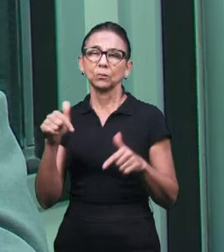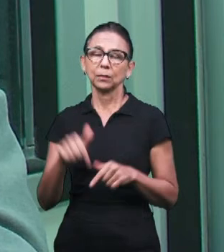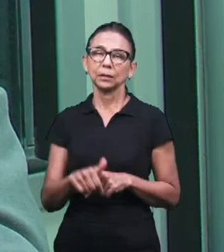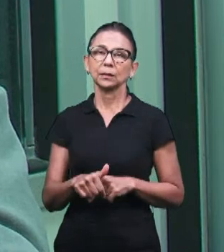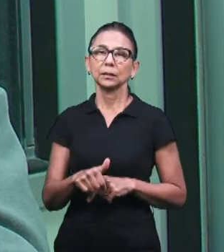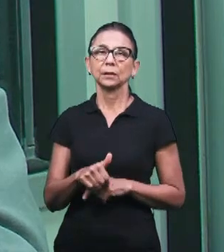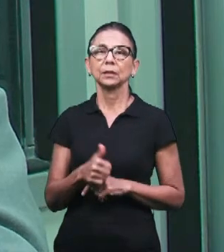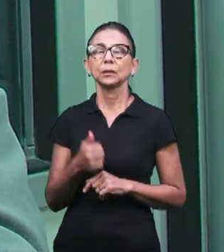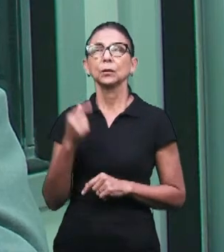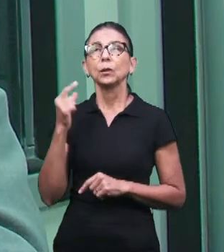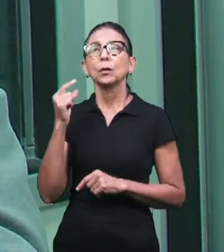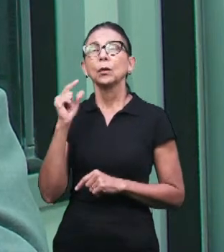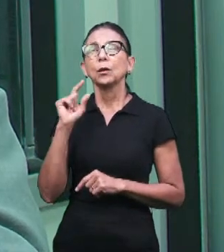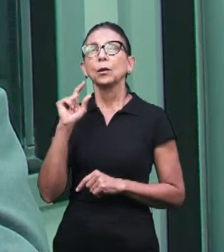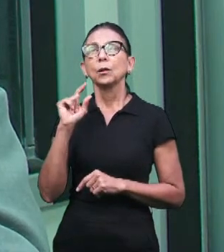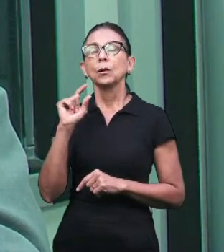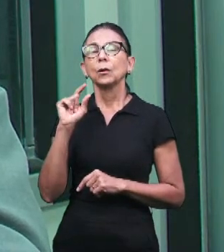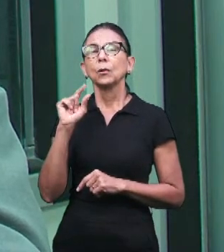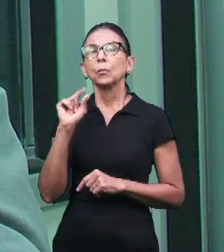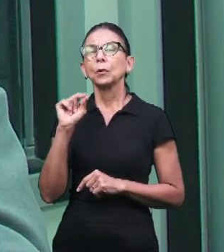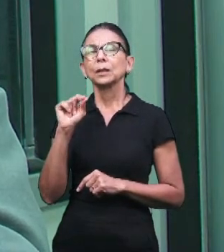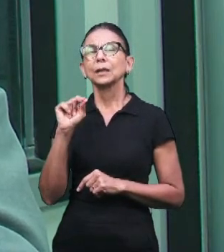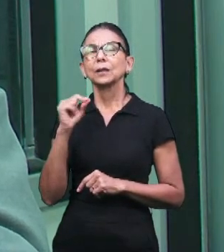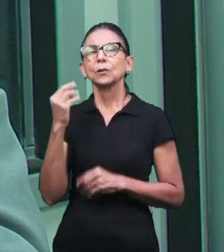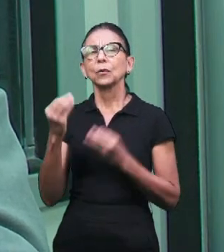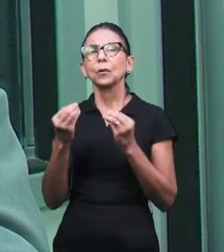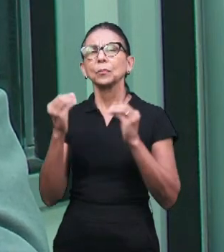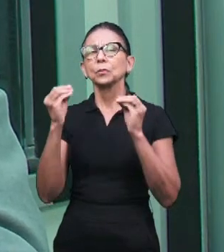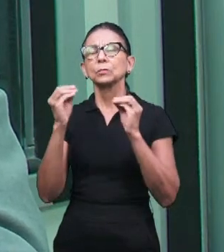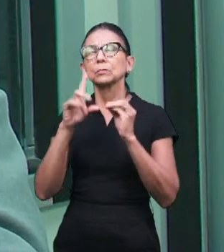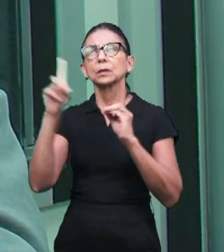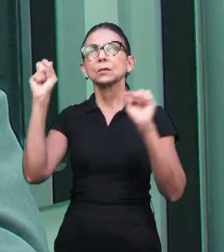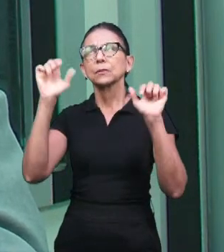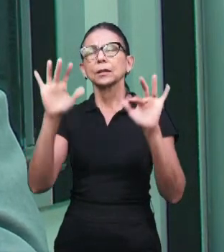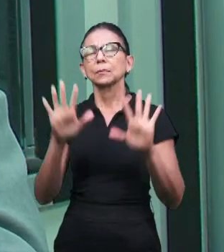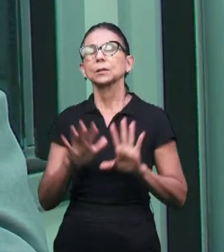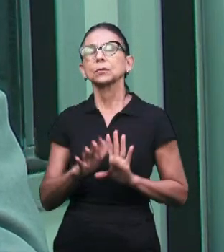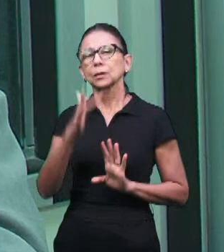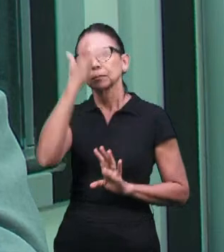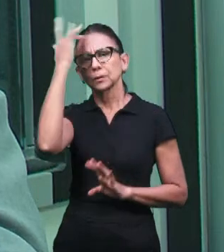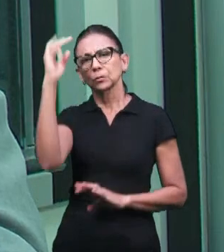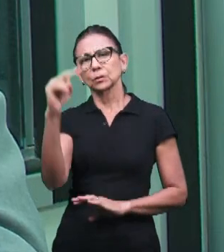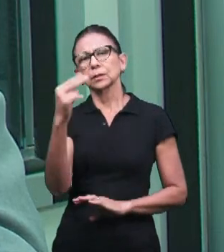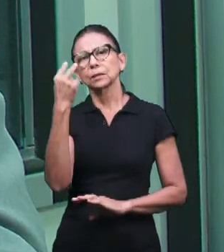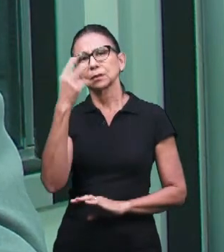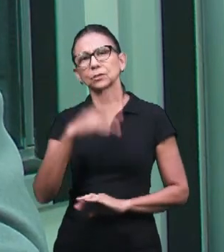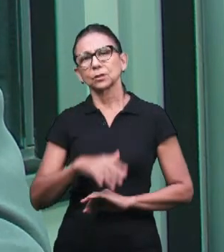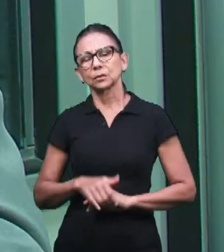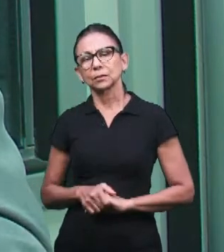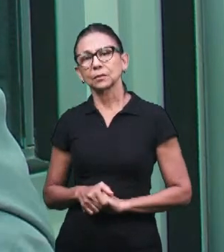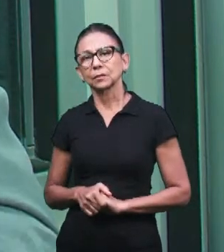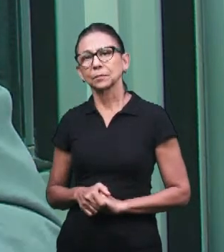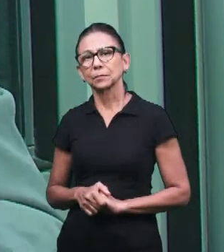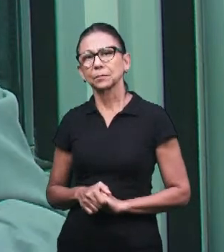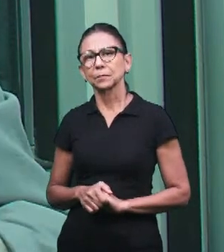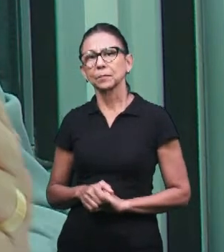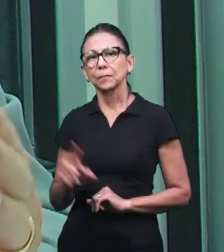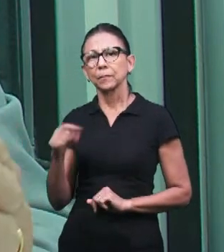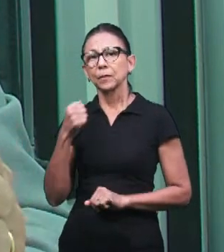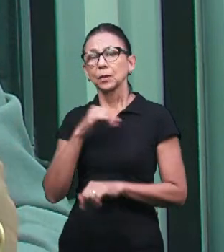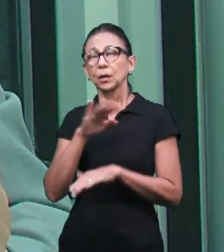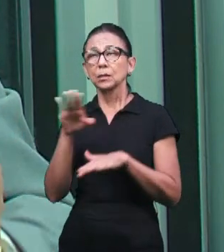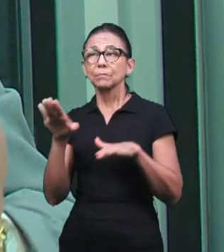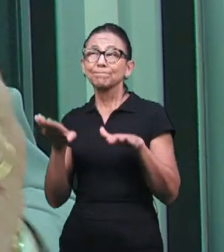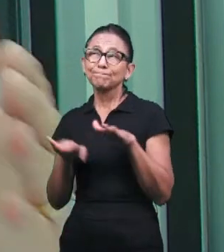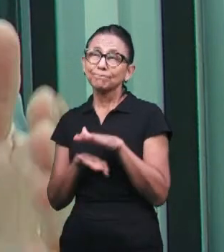assistindo. Como Deus faz essa obra tão grande na nossa vida que somos tão pequenos. Antes da terceira grande